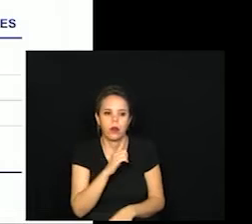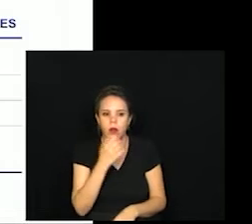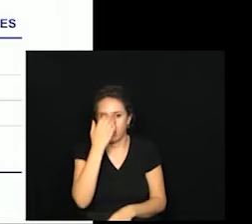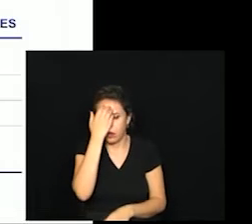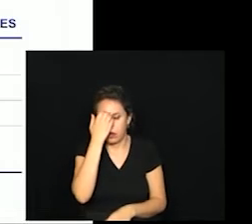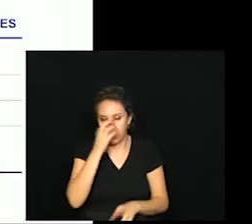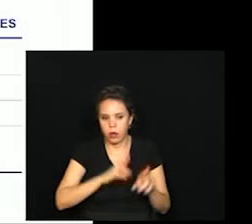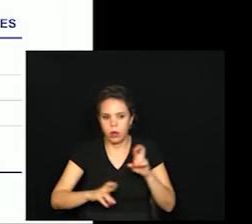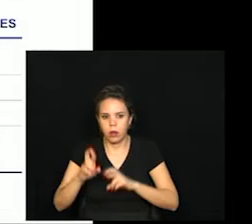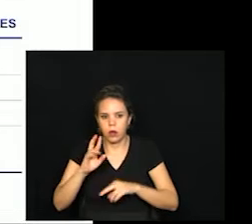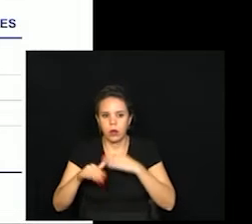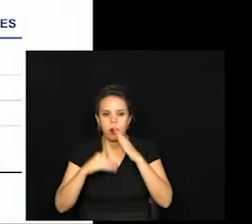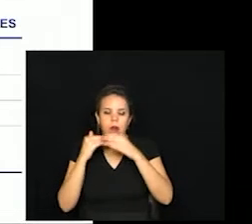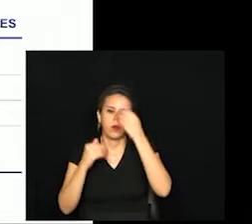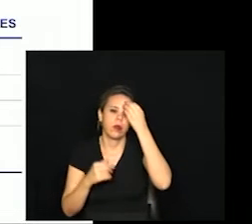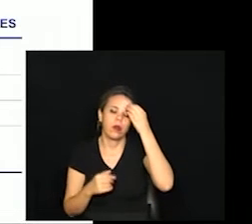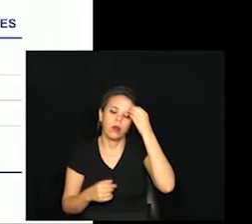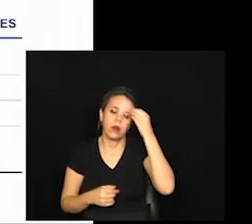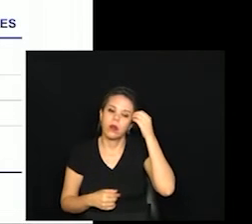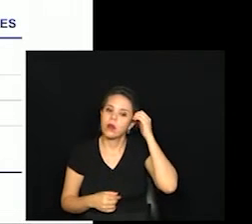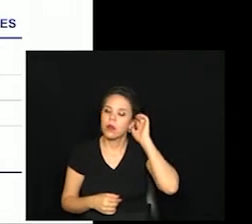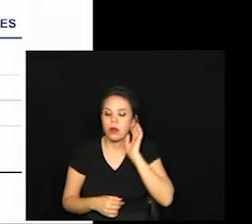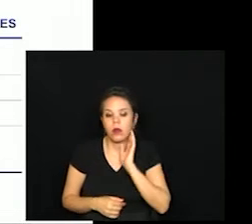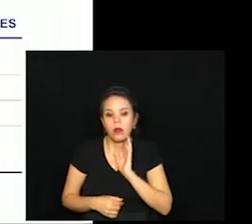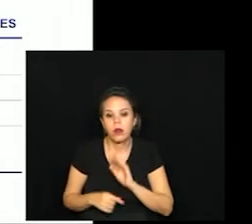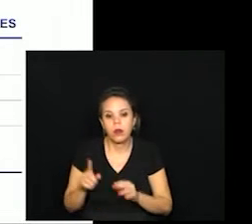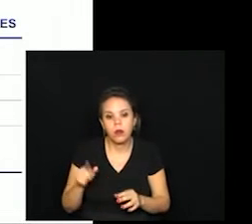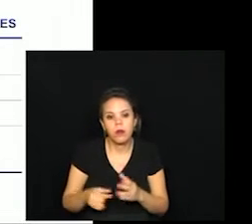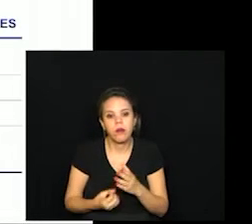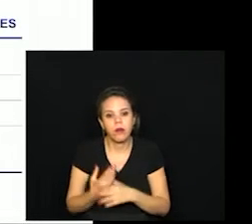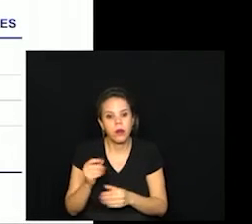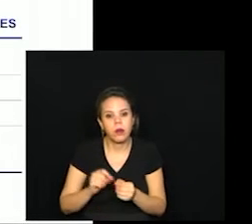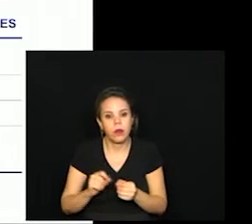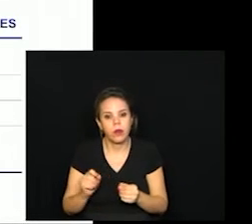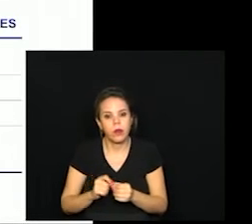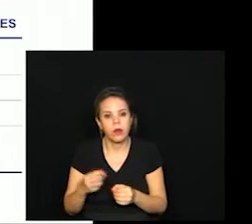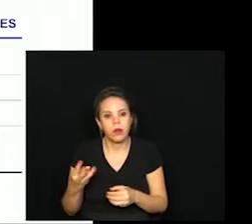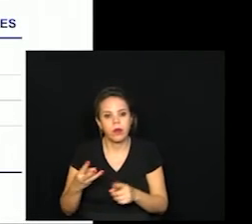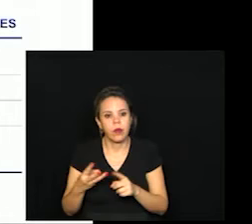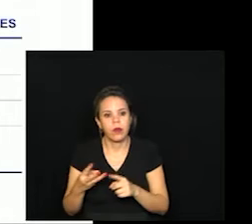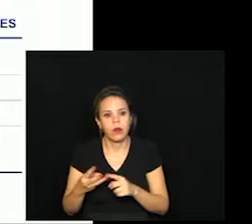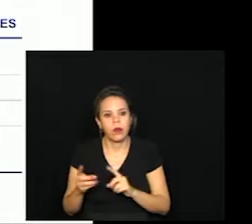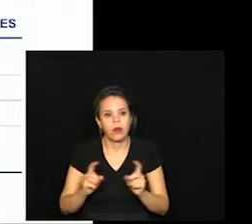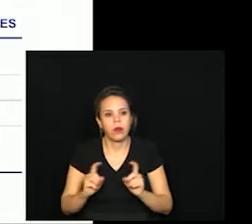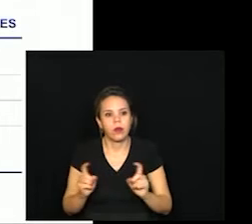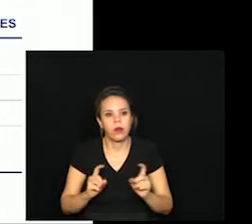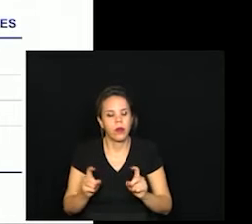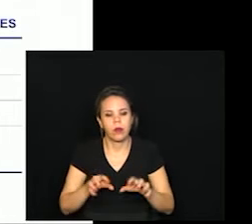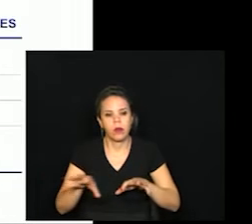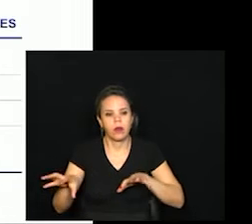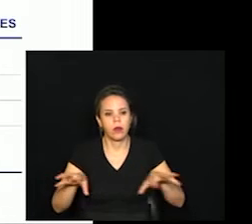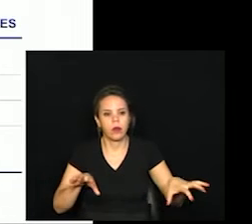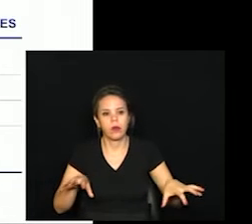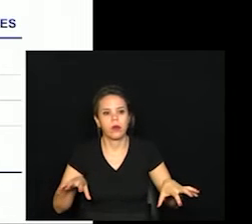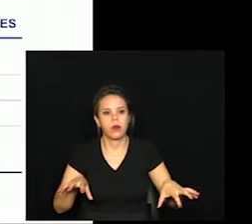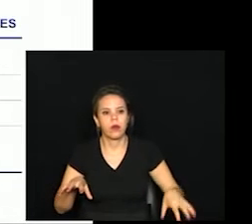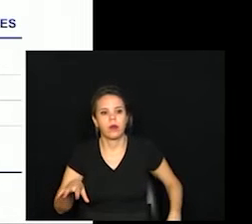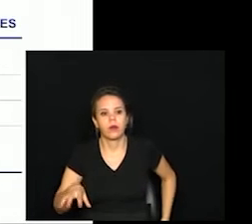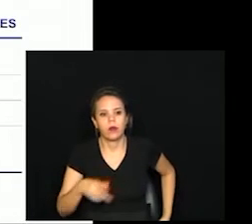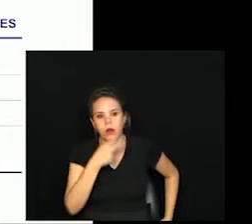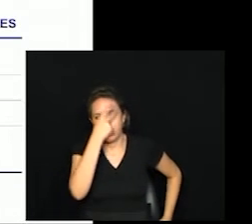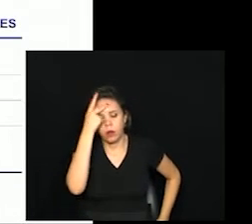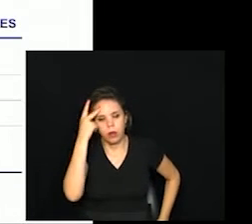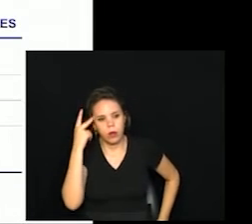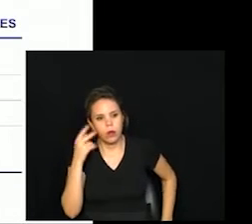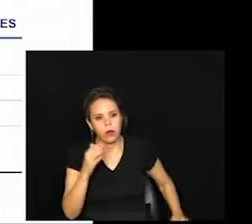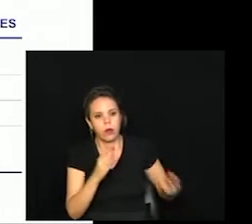que analisa o desenvolvimento do distrito, ela vai realizar uma terceira reunião descentralizada com os moradores da